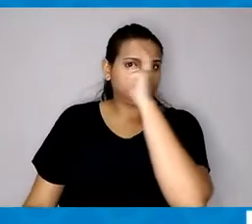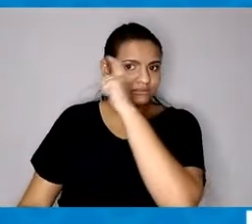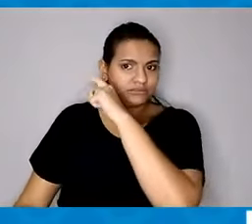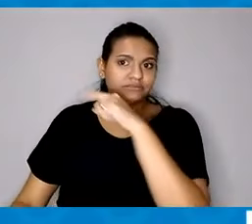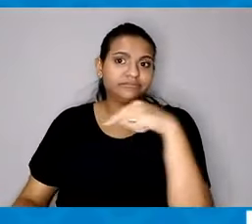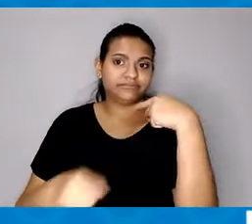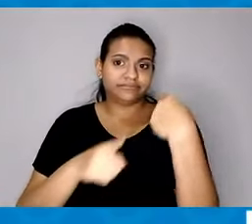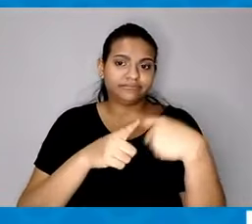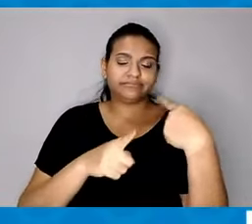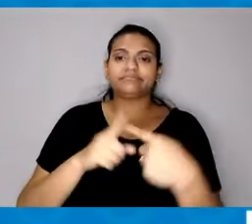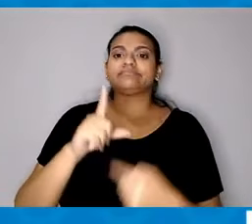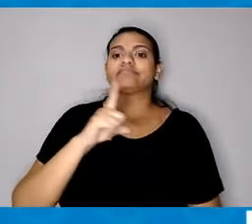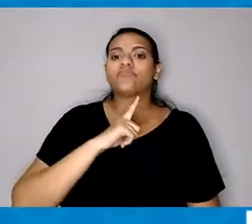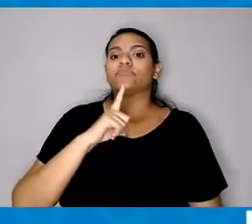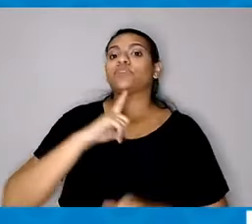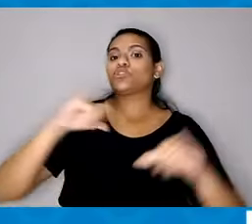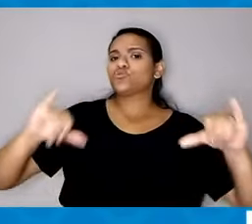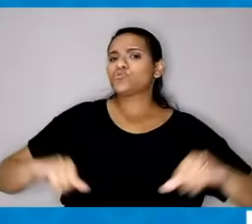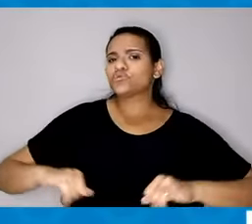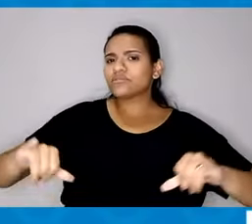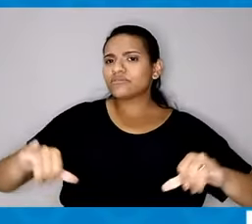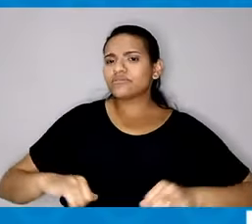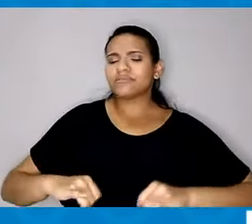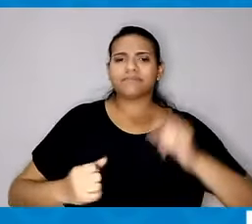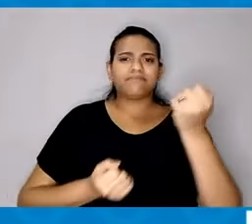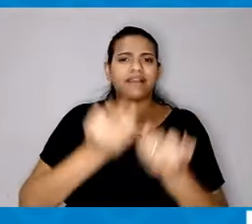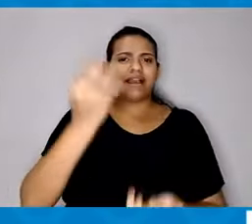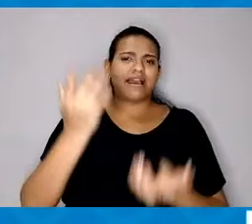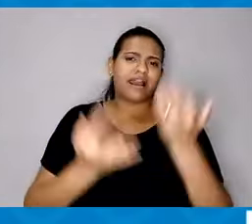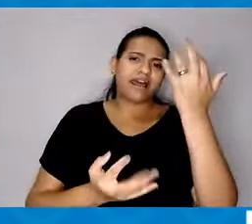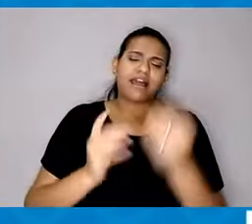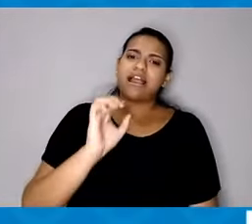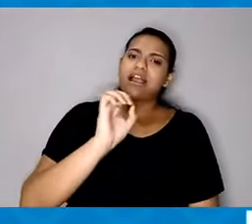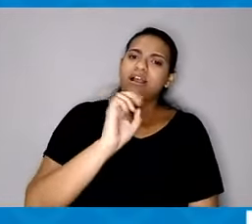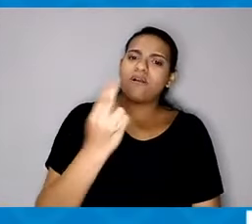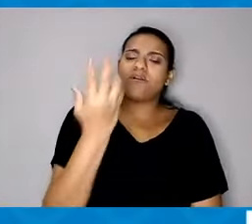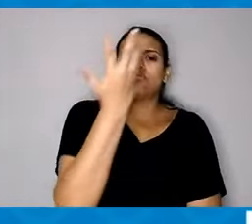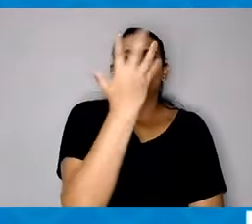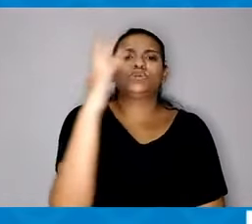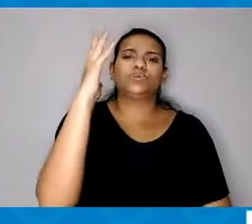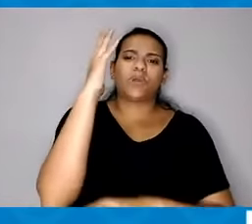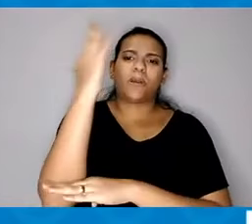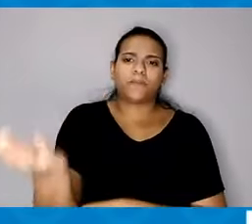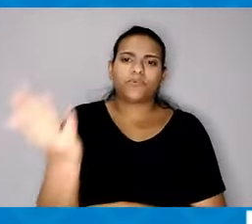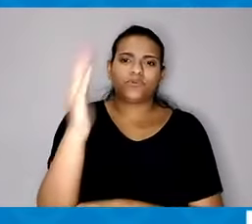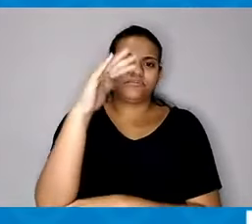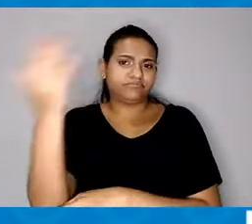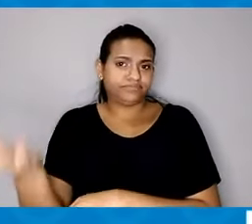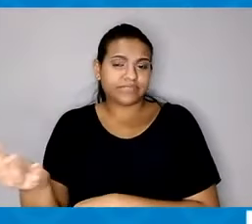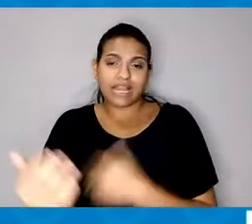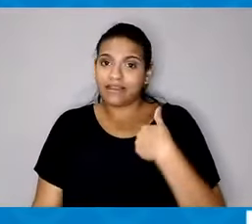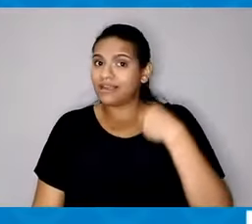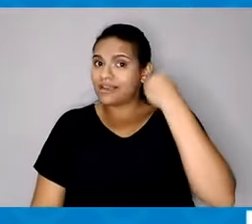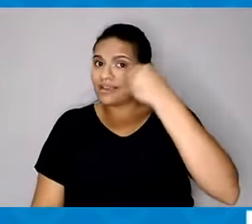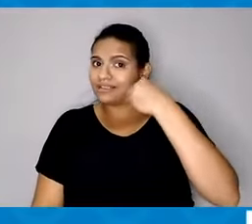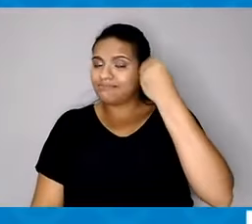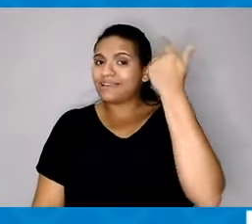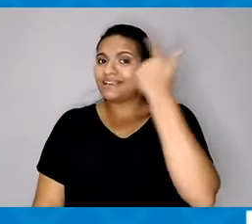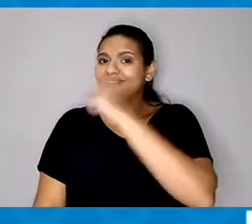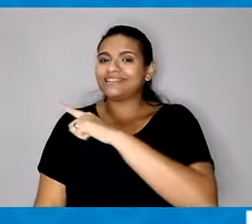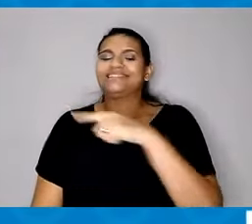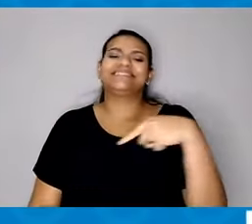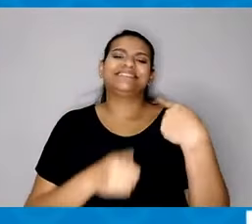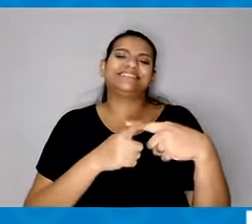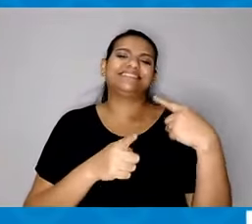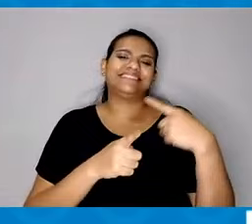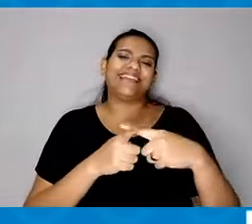queimadas ou desmatamento. O que essa experiência me proporcionou foi muito além de um prêmio. Foi uma conscientização maior, um